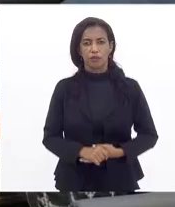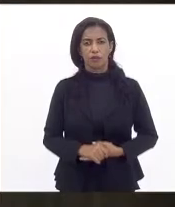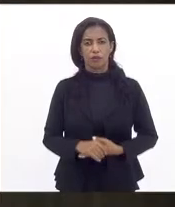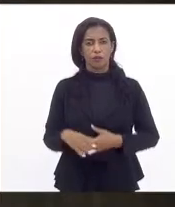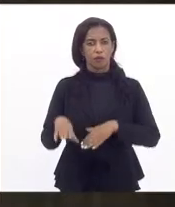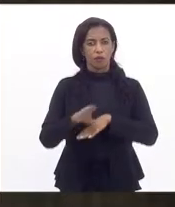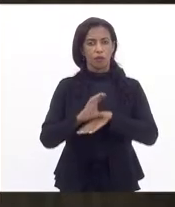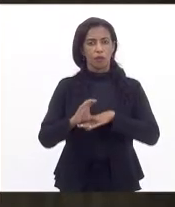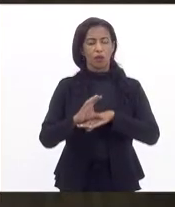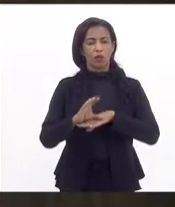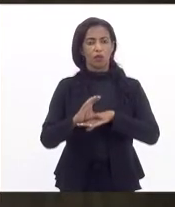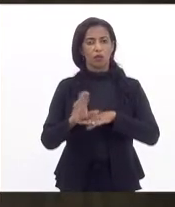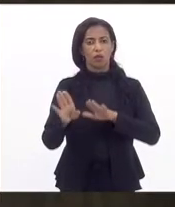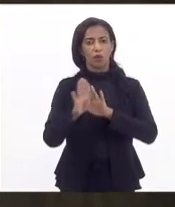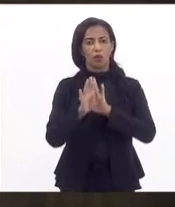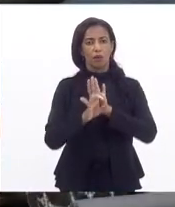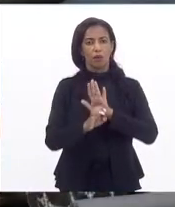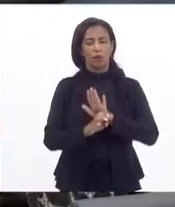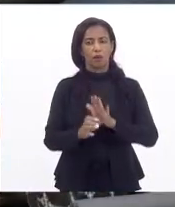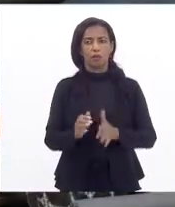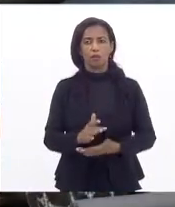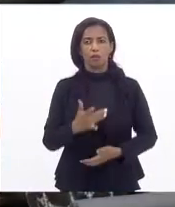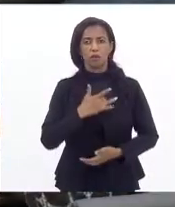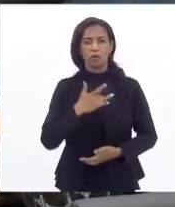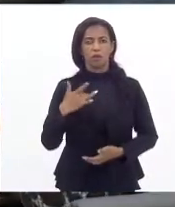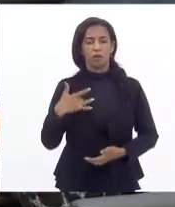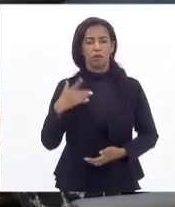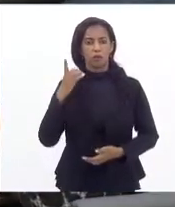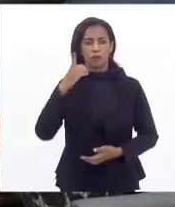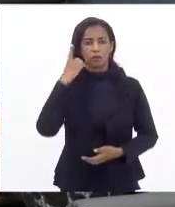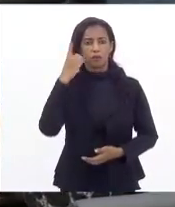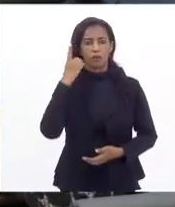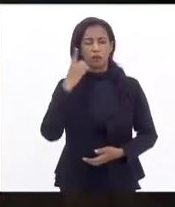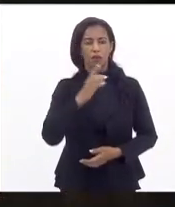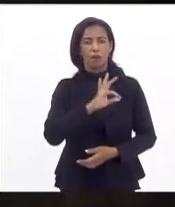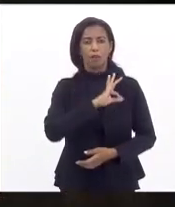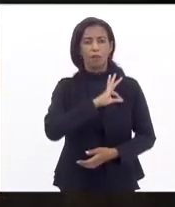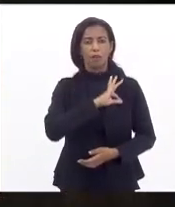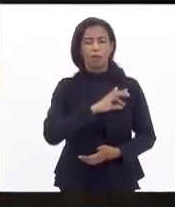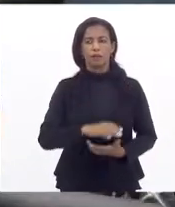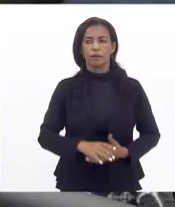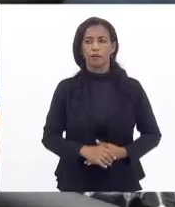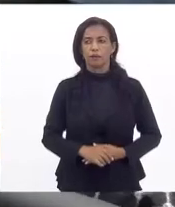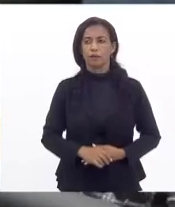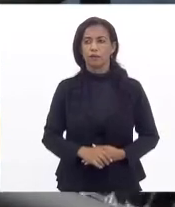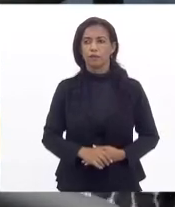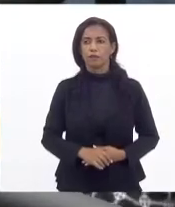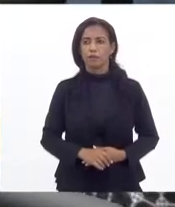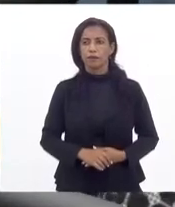Pela constitucionalidade com emenda. Pela Comissão de Saúde, deputada Marta Rocha.